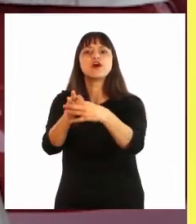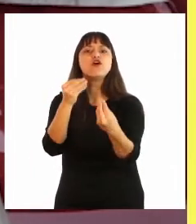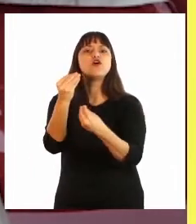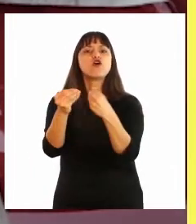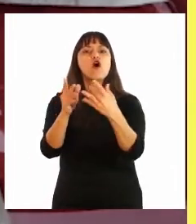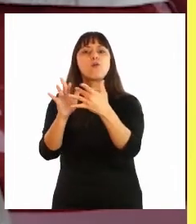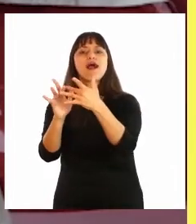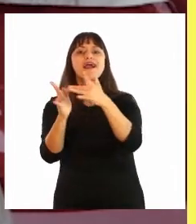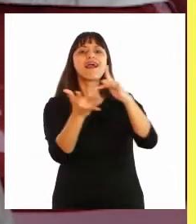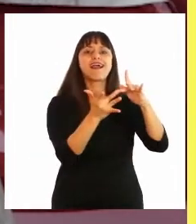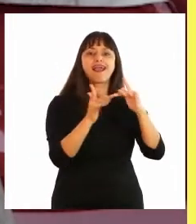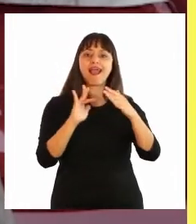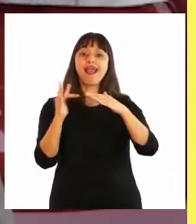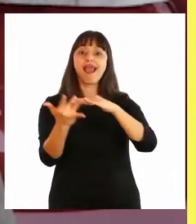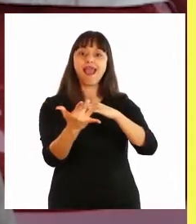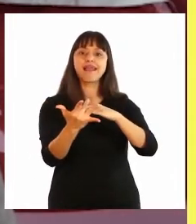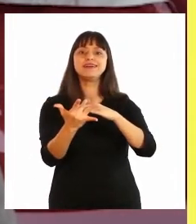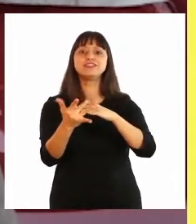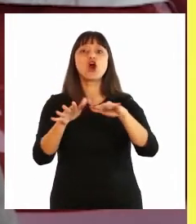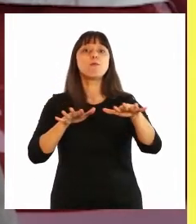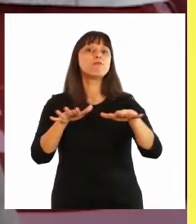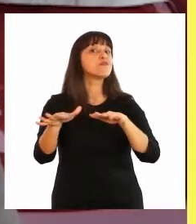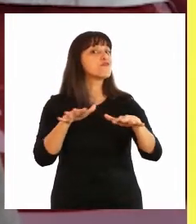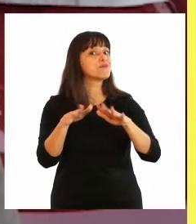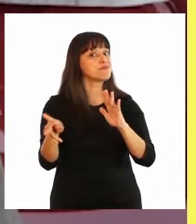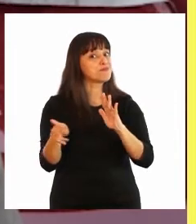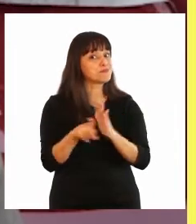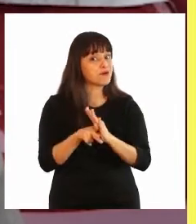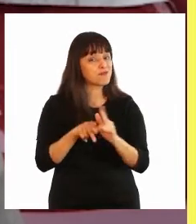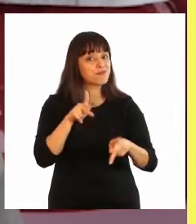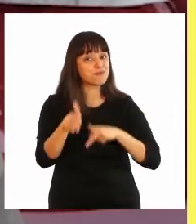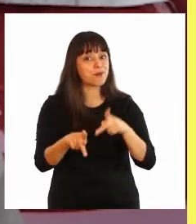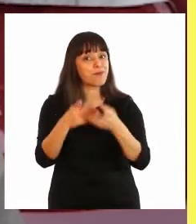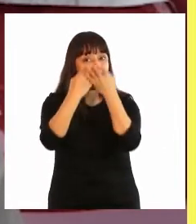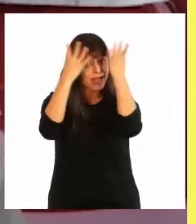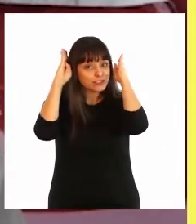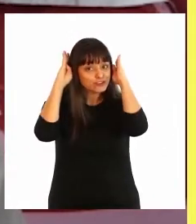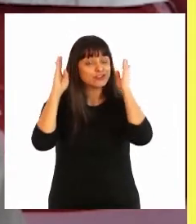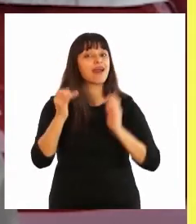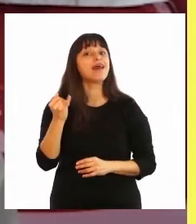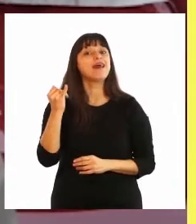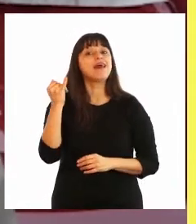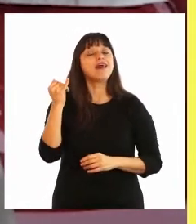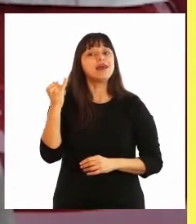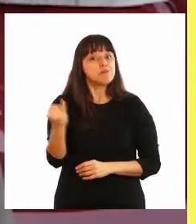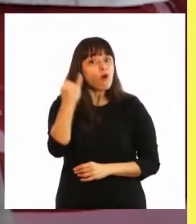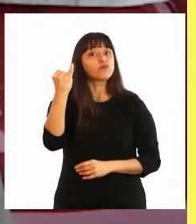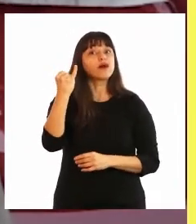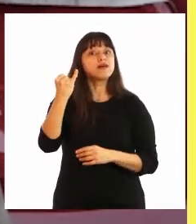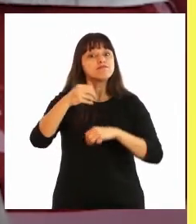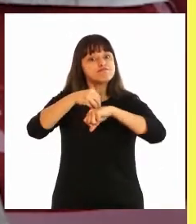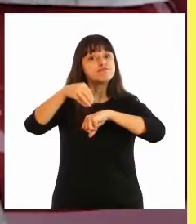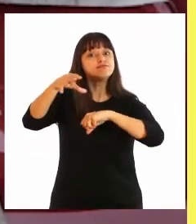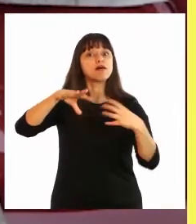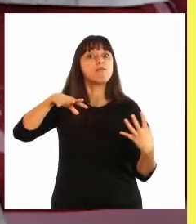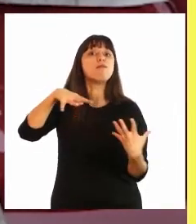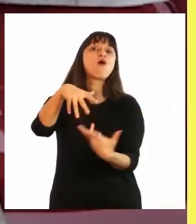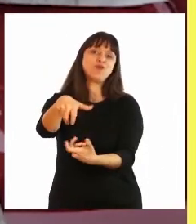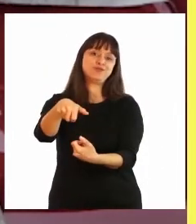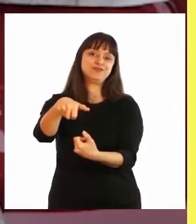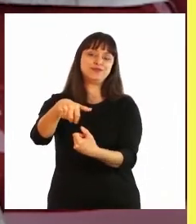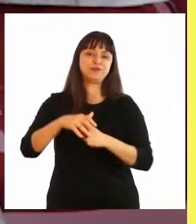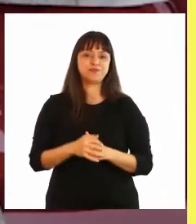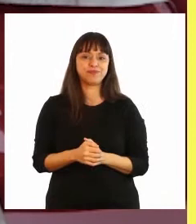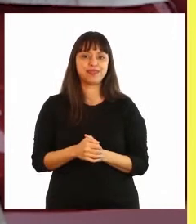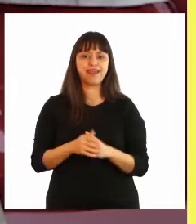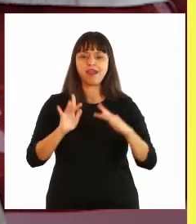próprio movimento indígena, entender a importância que isso tem para o mundo. Então, as pontes, né,